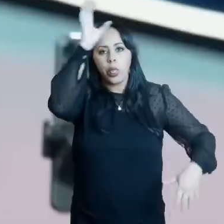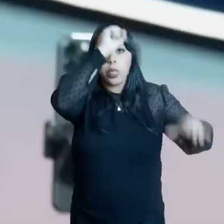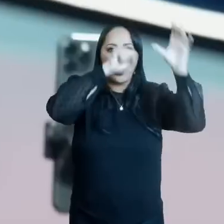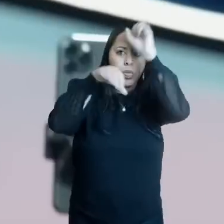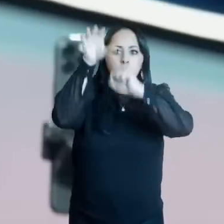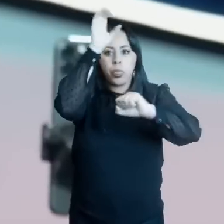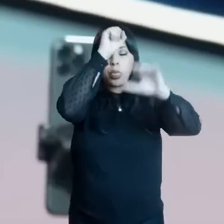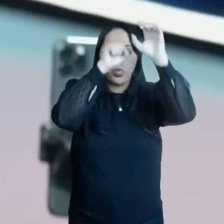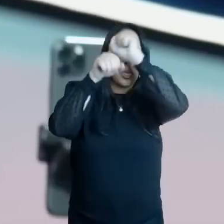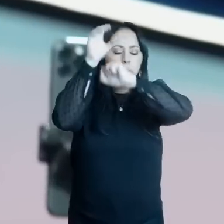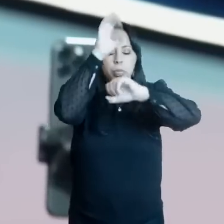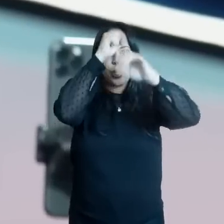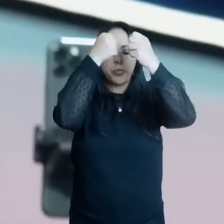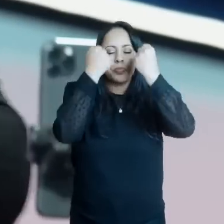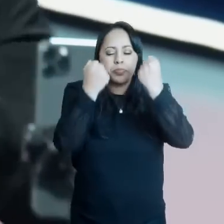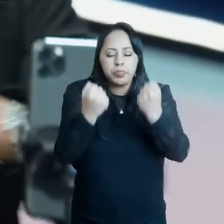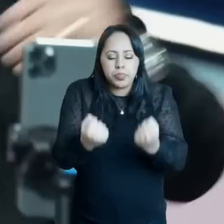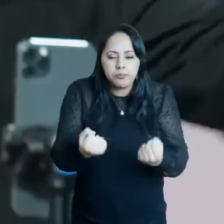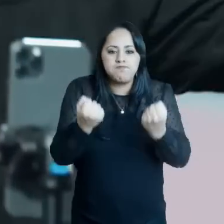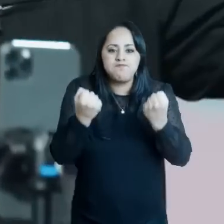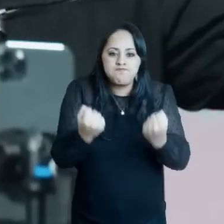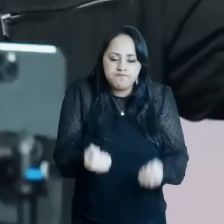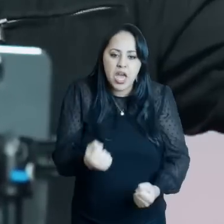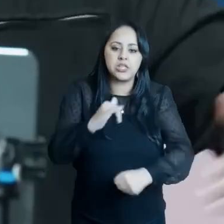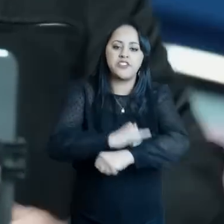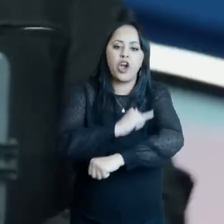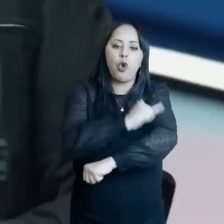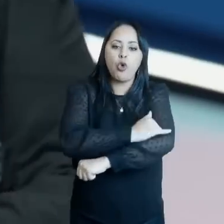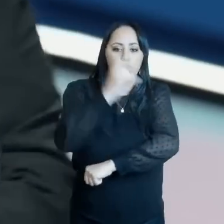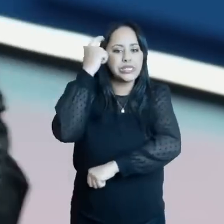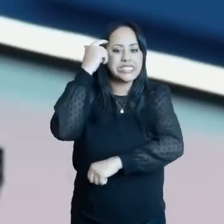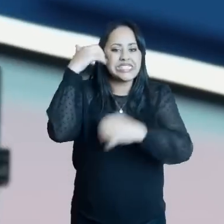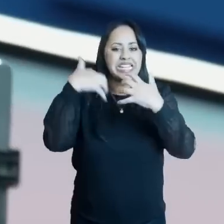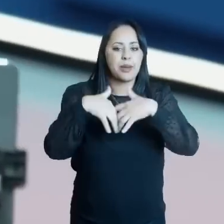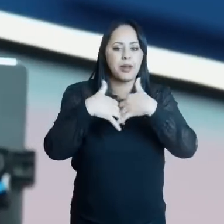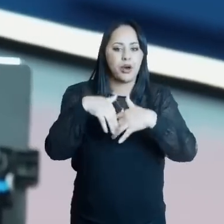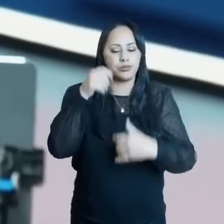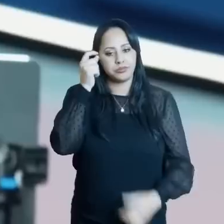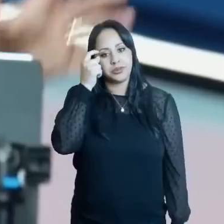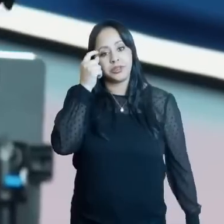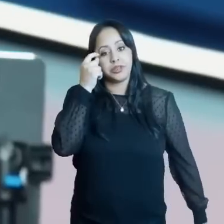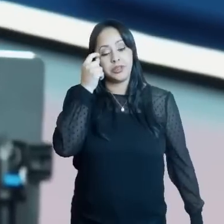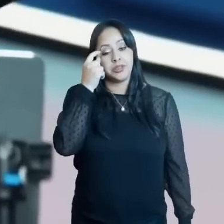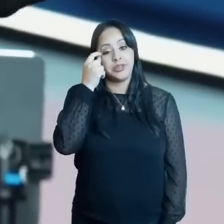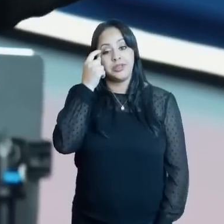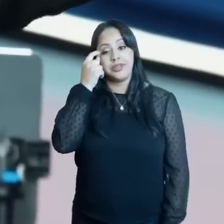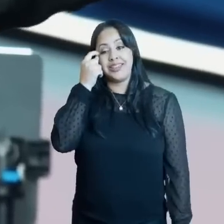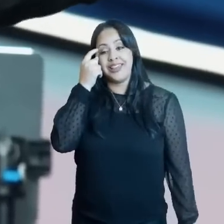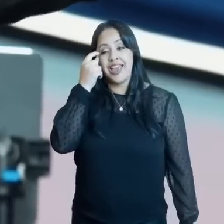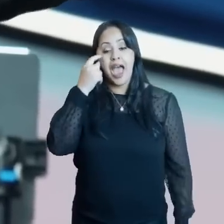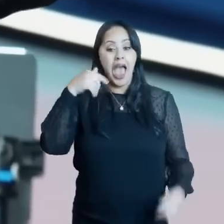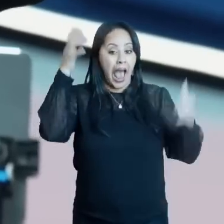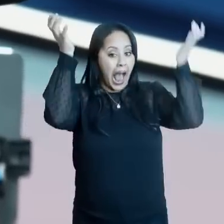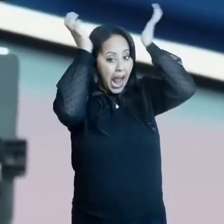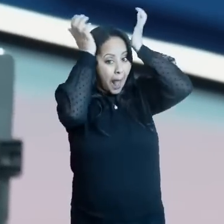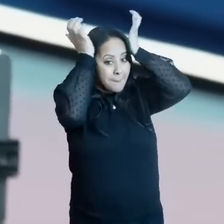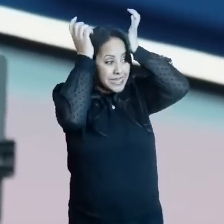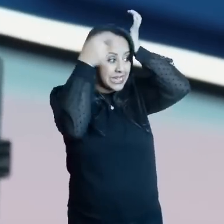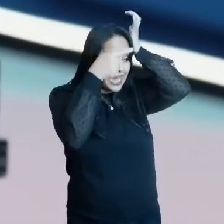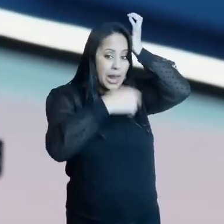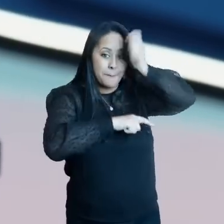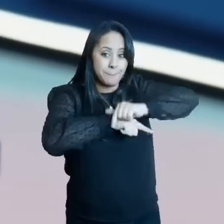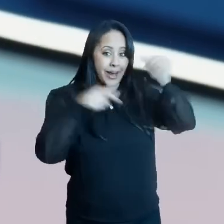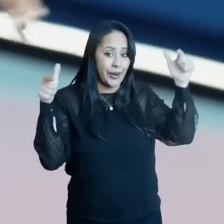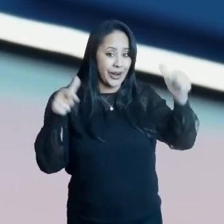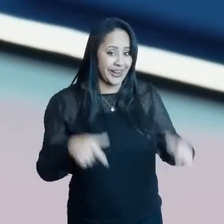acumula coisa na nossa mente e nos atrapalha de fazer. Então, mas eu tenho espaço, né, meu? Tem espaço, só que a caixa d'água dele é maior do que a do